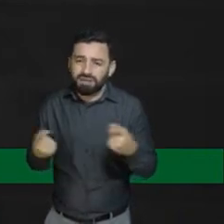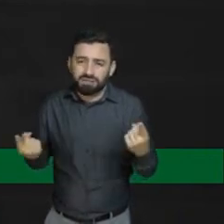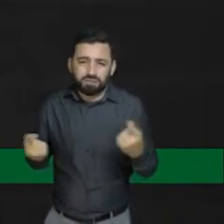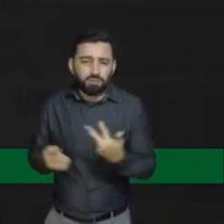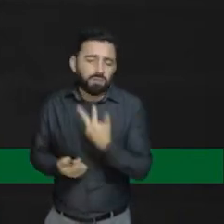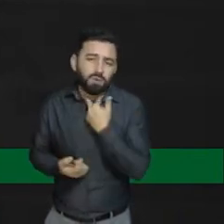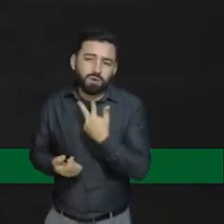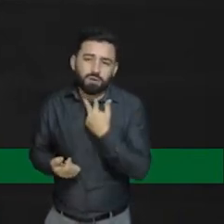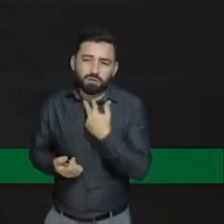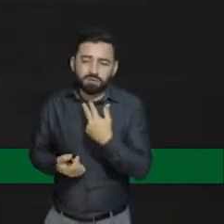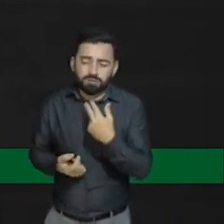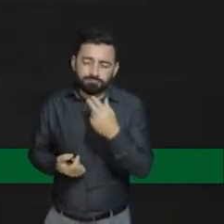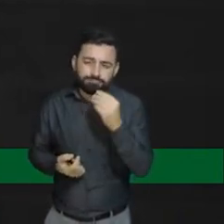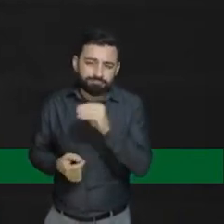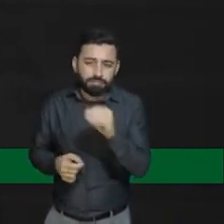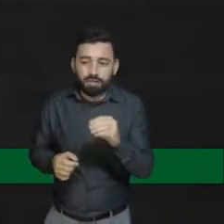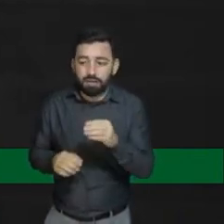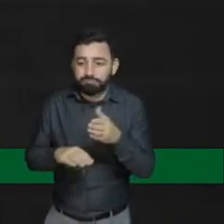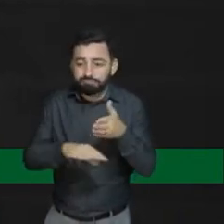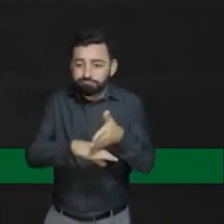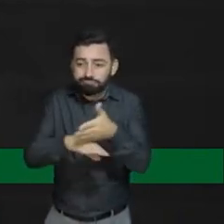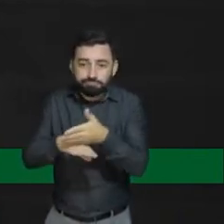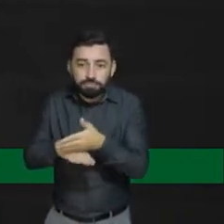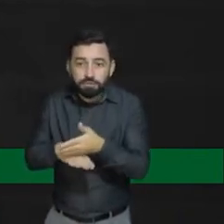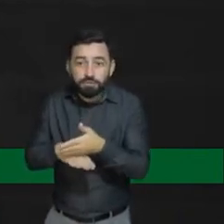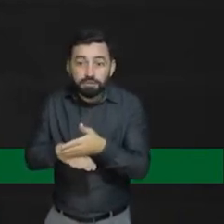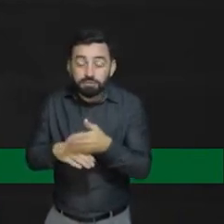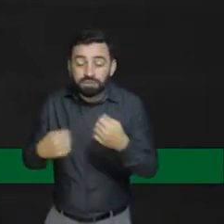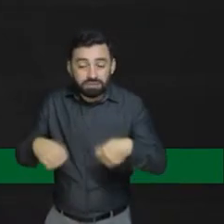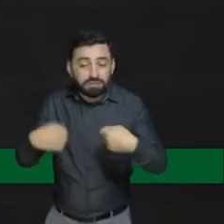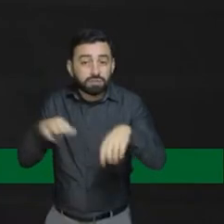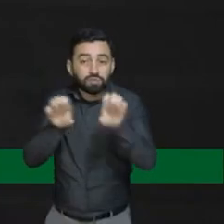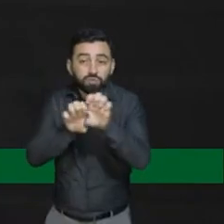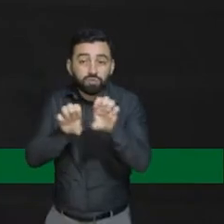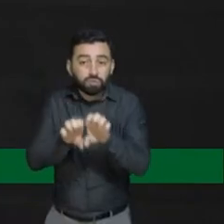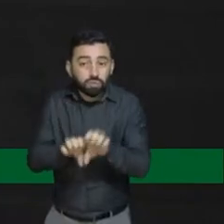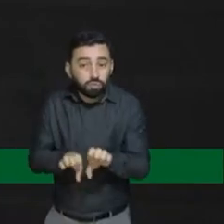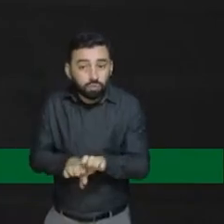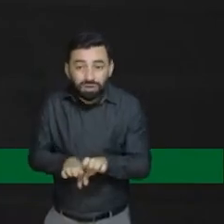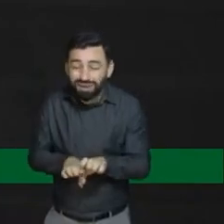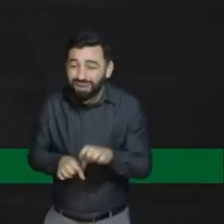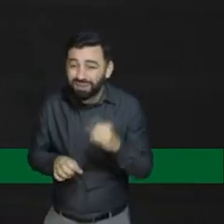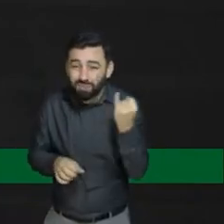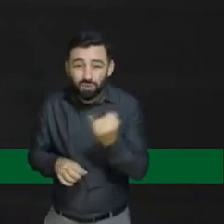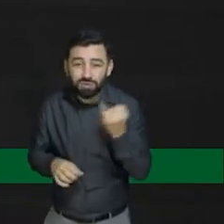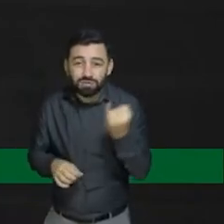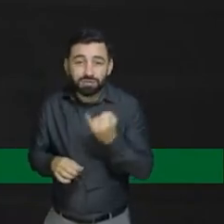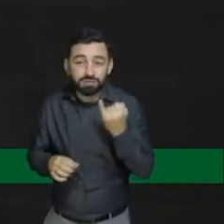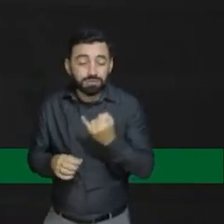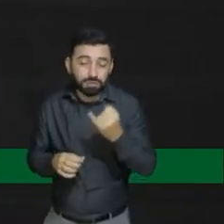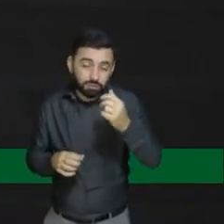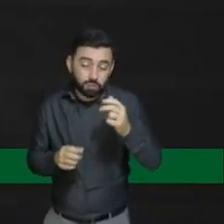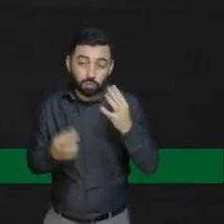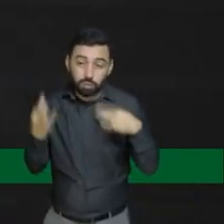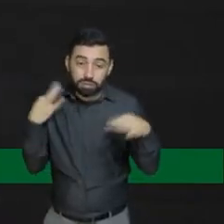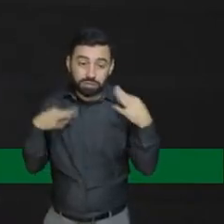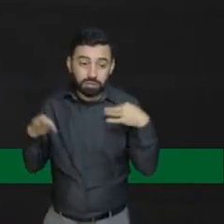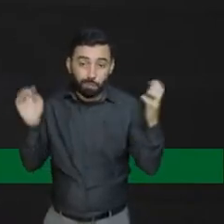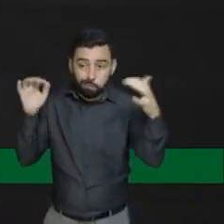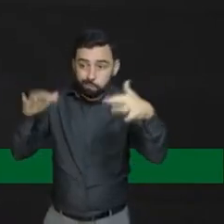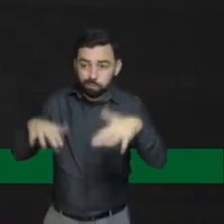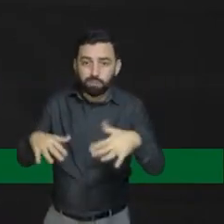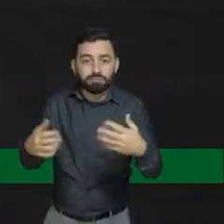promover nossos destinos se não tivermos uma infraestrutura básica adequada para receber os turistas.